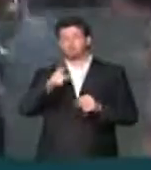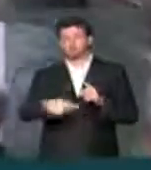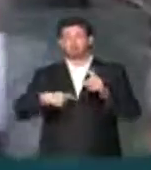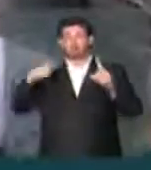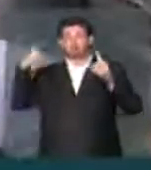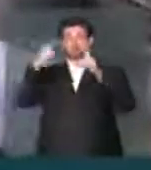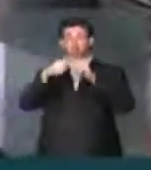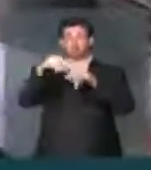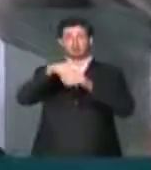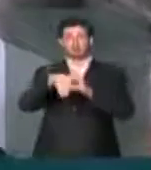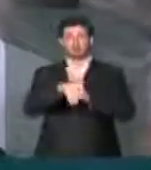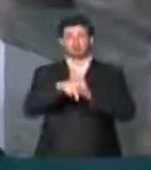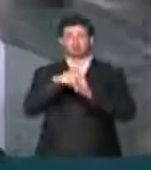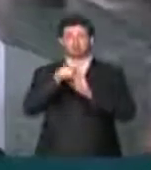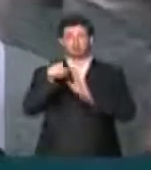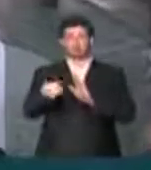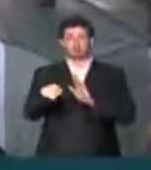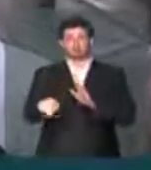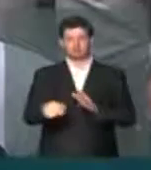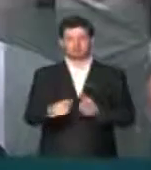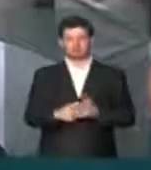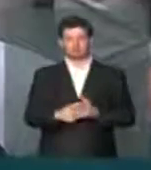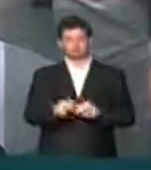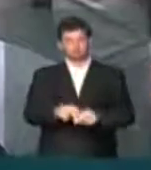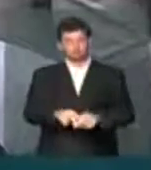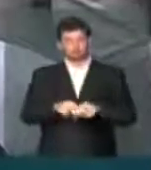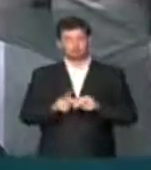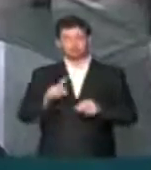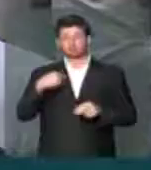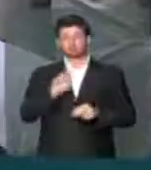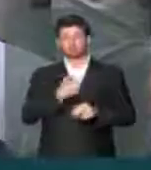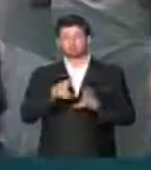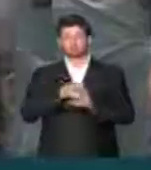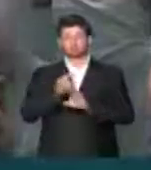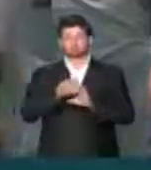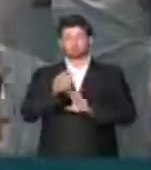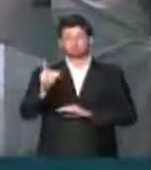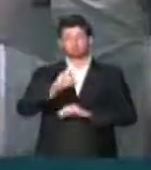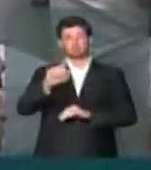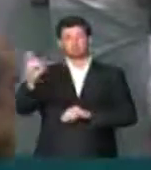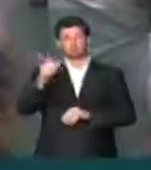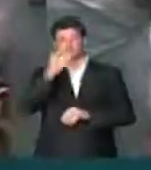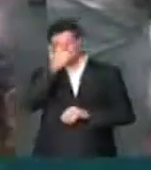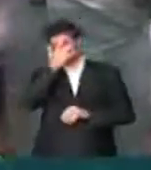trazido nessa medida provisória 668. Portanto, nós encaminhamos o voto não, senhor presidente.